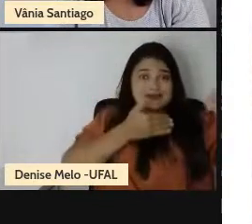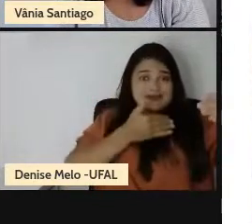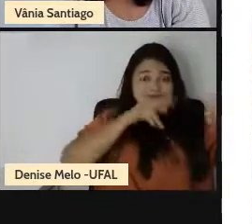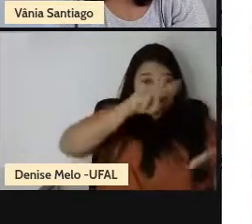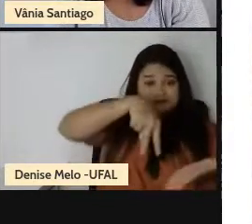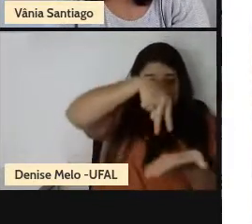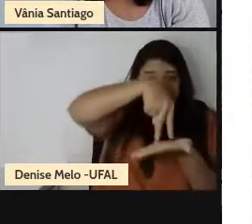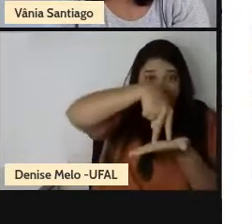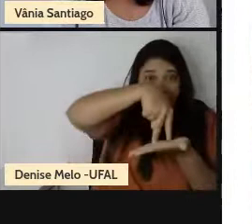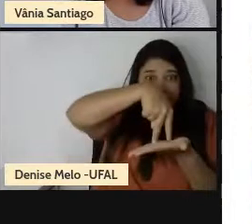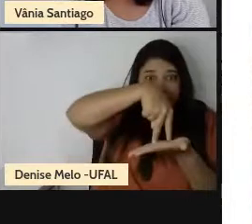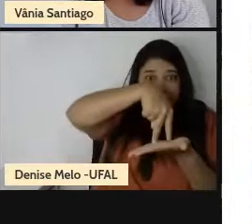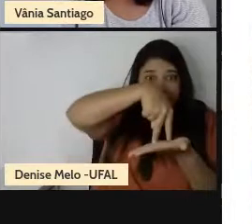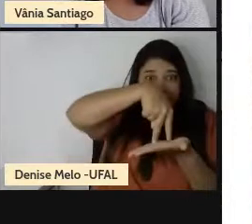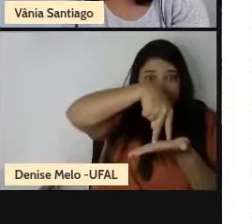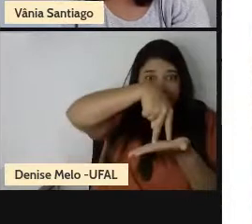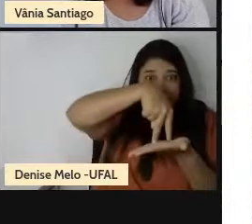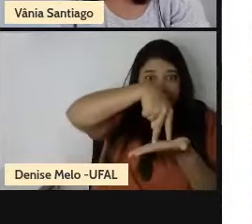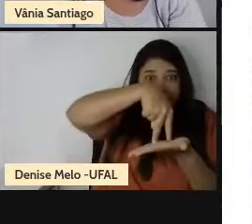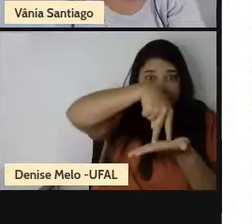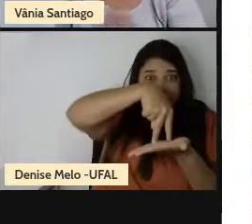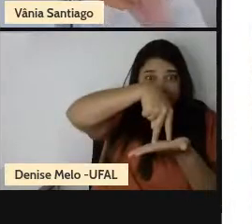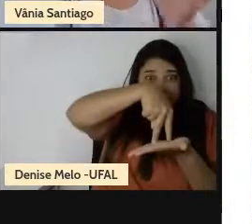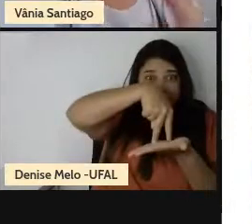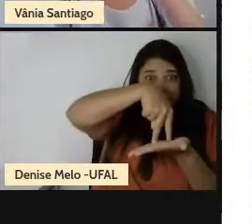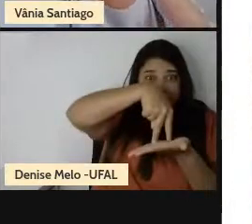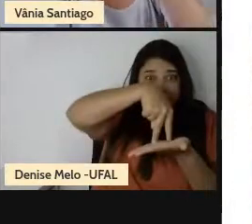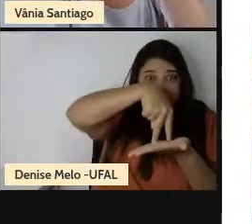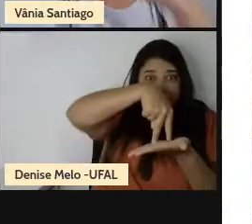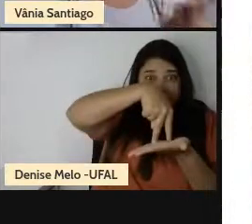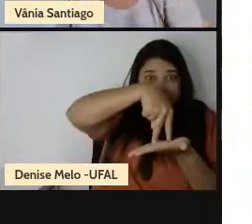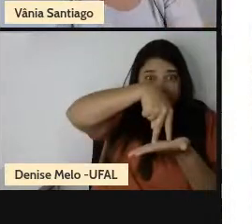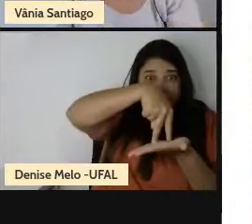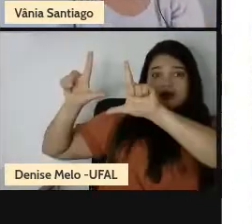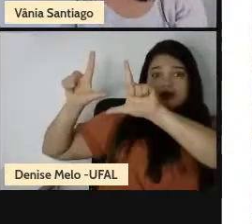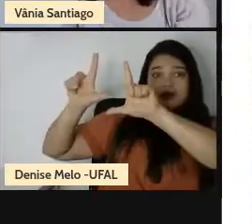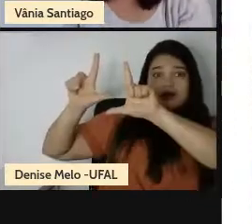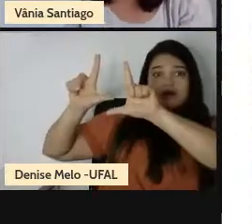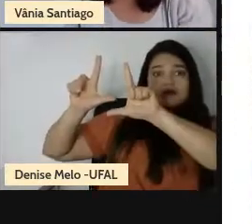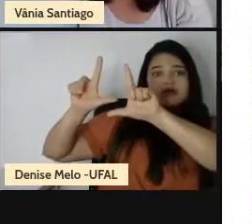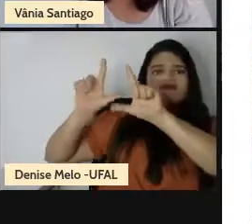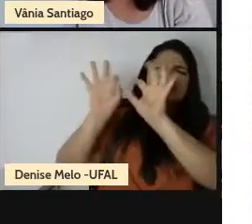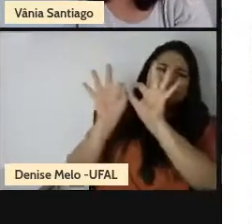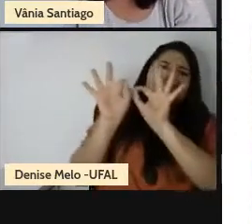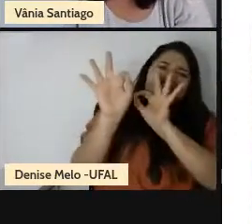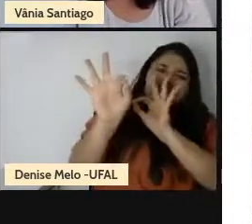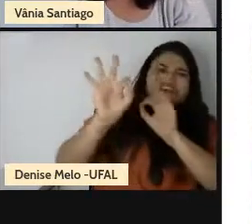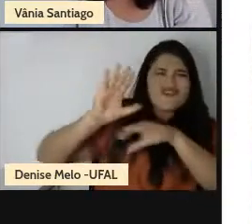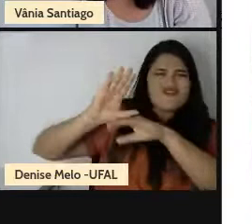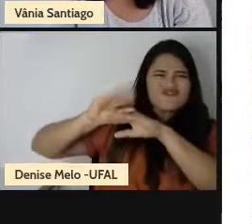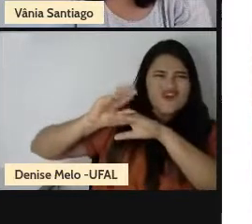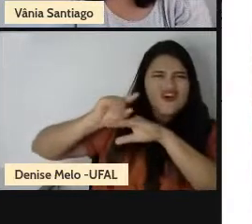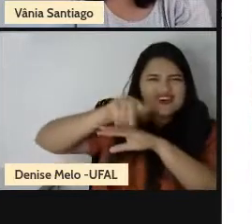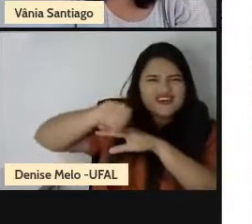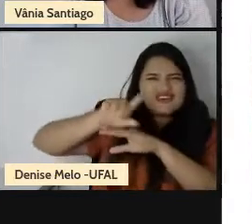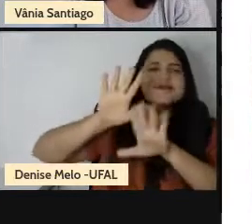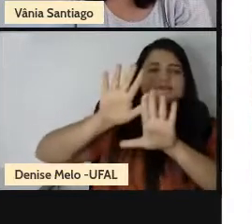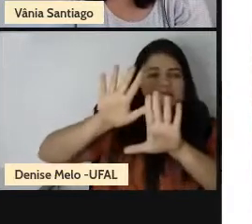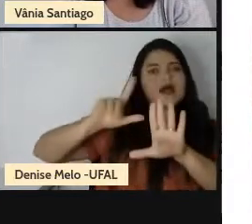imagem do intérprete e projetando no telão. A projeção ficou um pouco distante na foto, mas está sendo projetado.